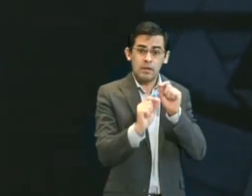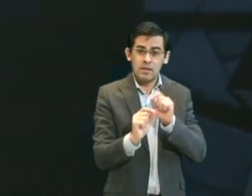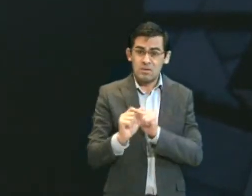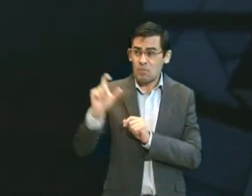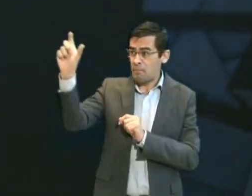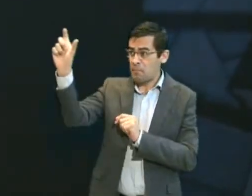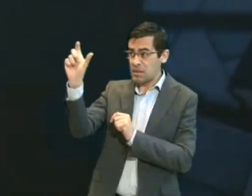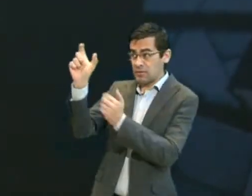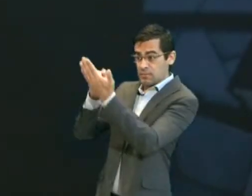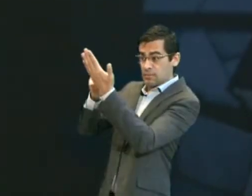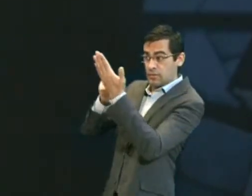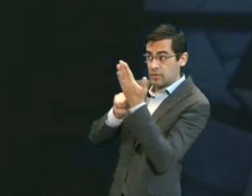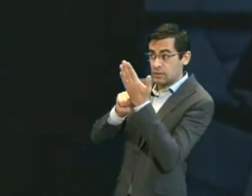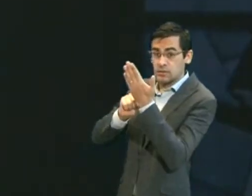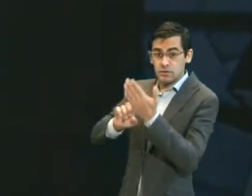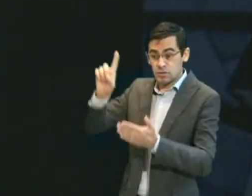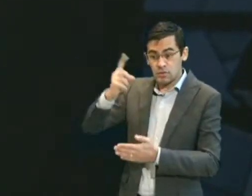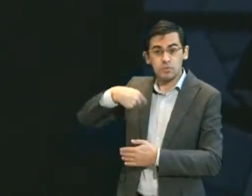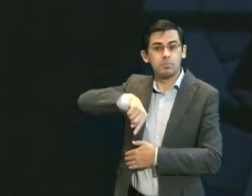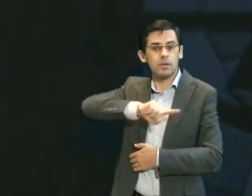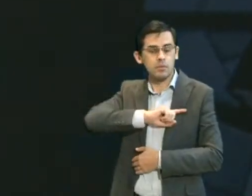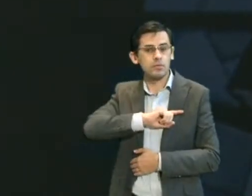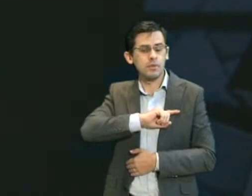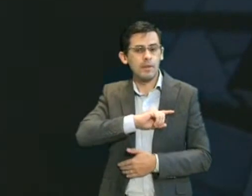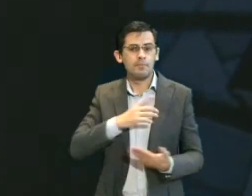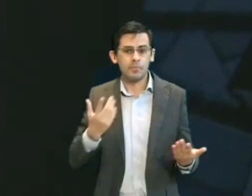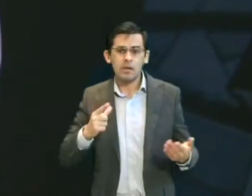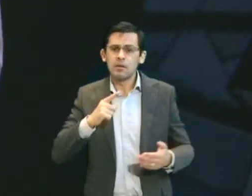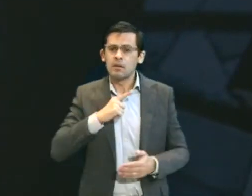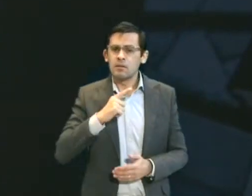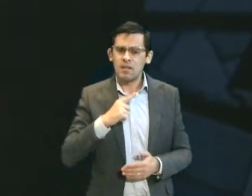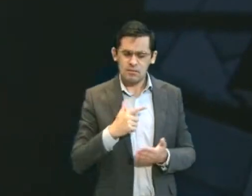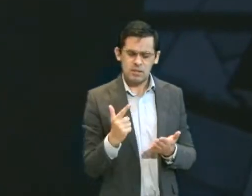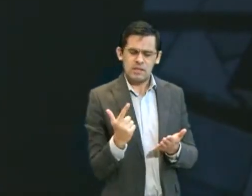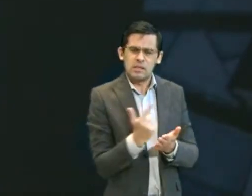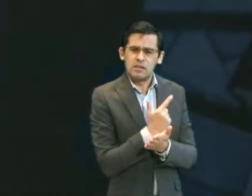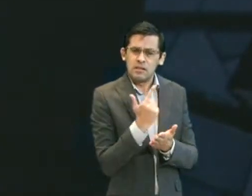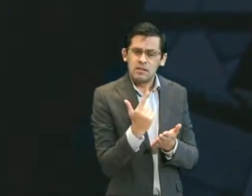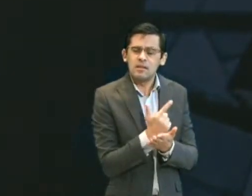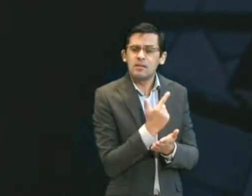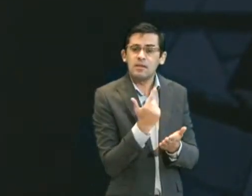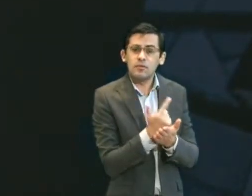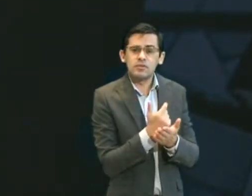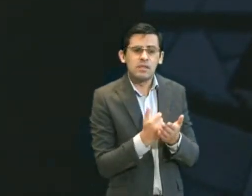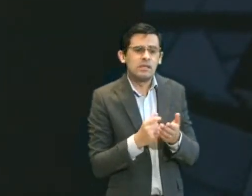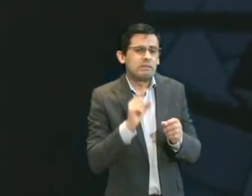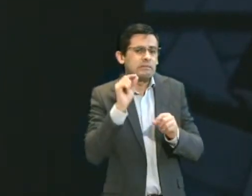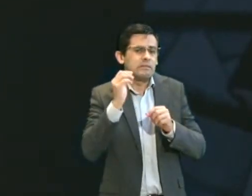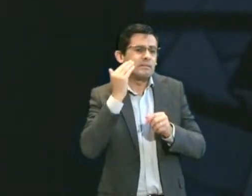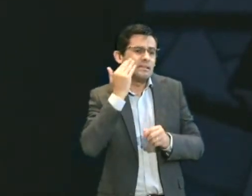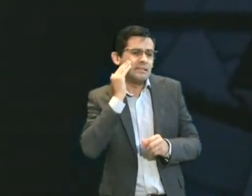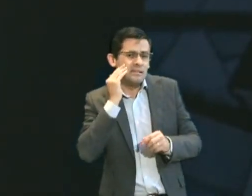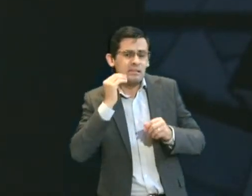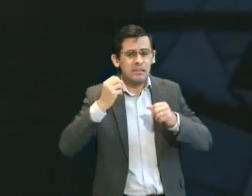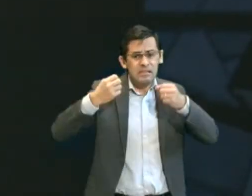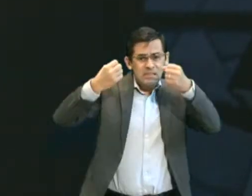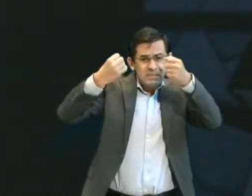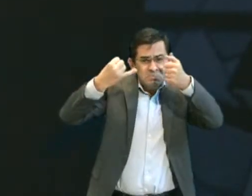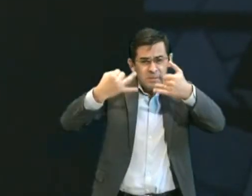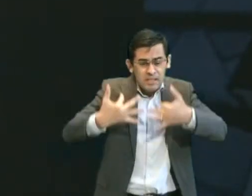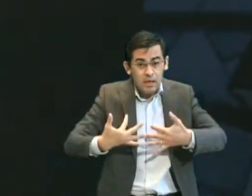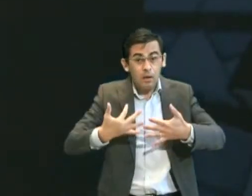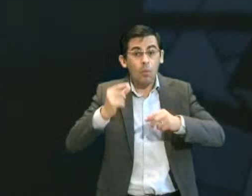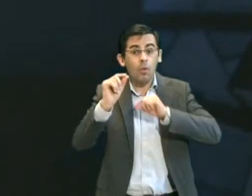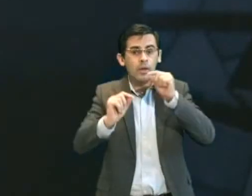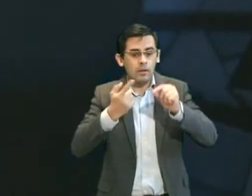revelada de Deus para nós. É muito interessante, existem livros inteiros escritos sobre este assunto, que